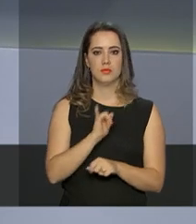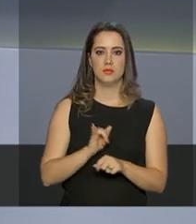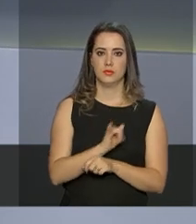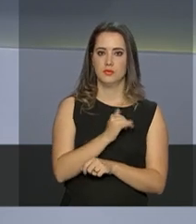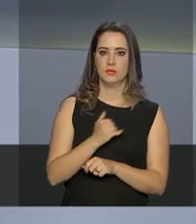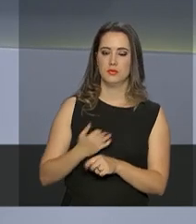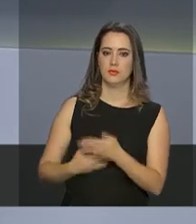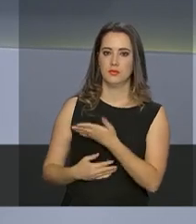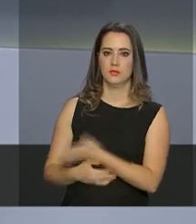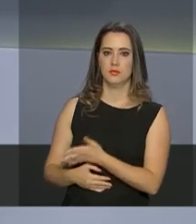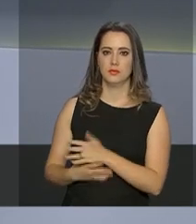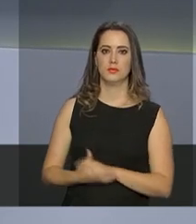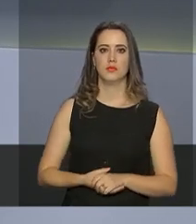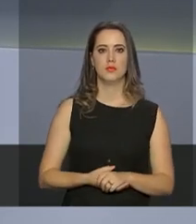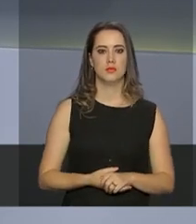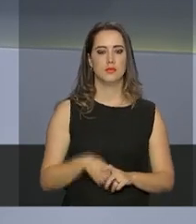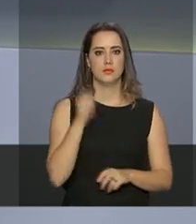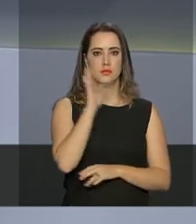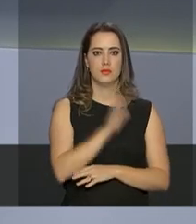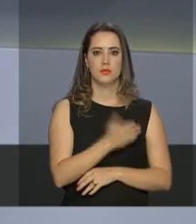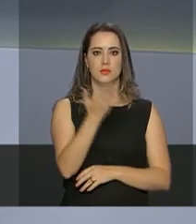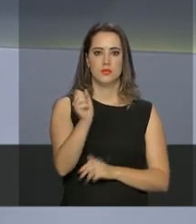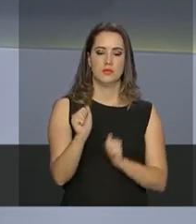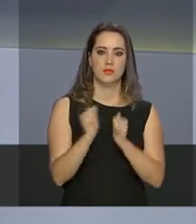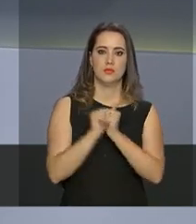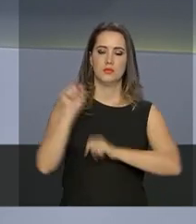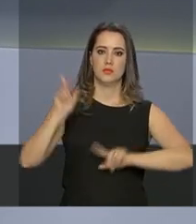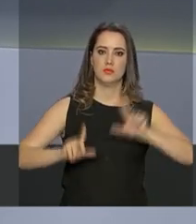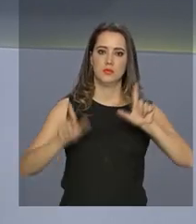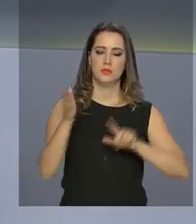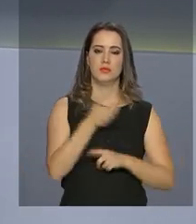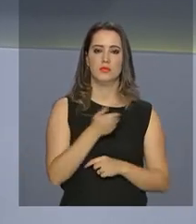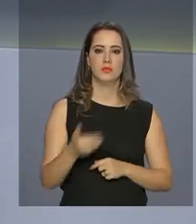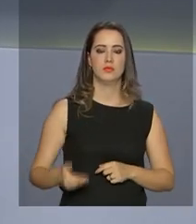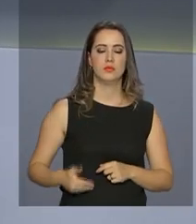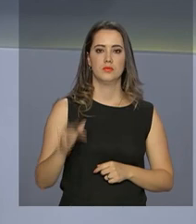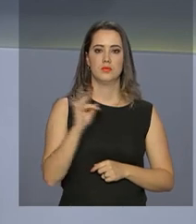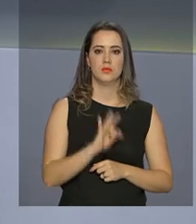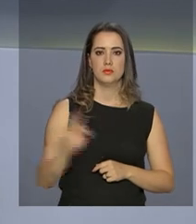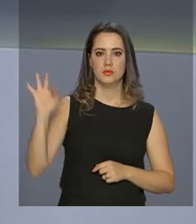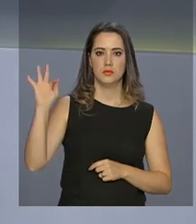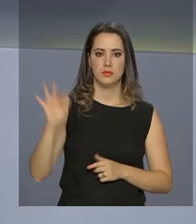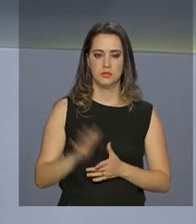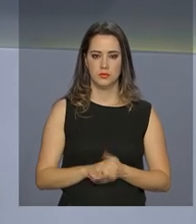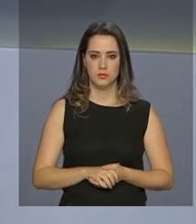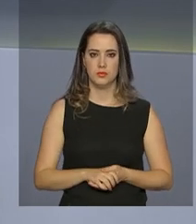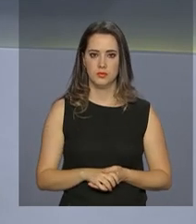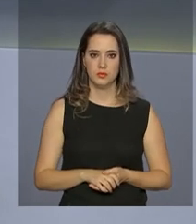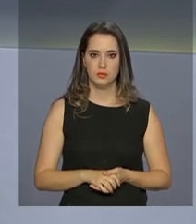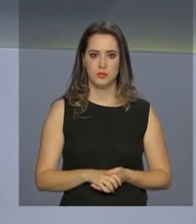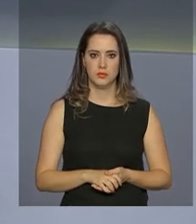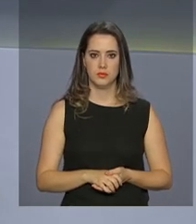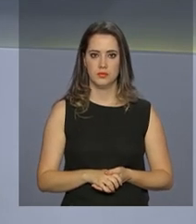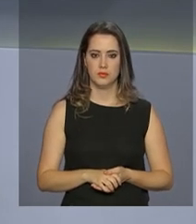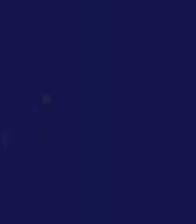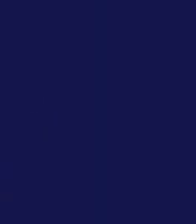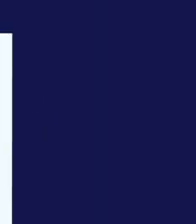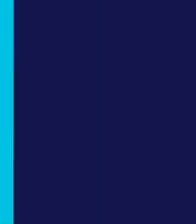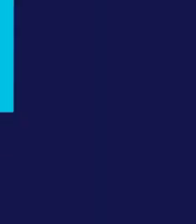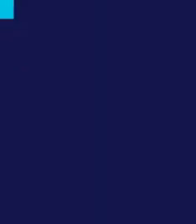disponíveis em nosso canal no youtube uma boa tarde pra você continue com a gente aqui na nbr a tv do governo federal